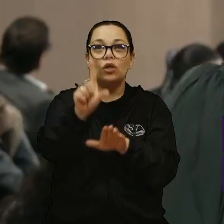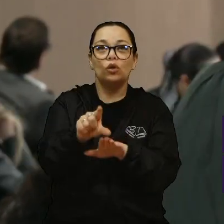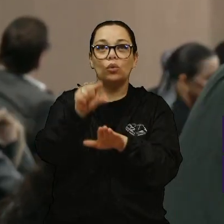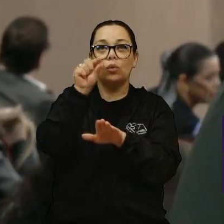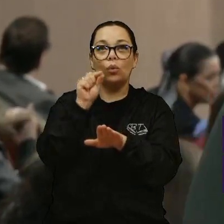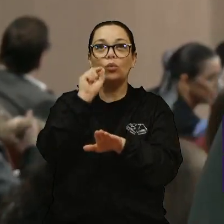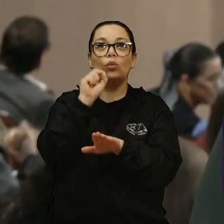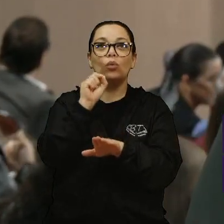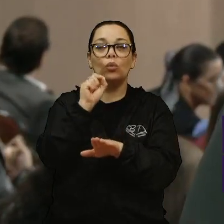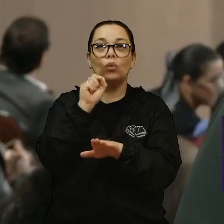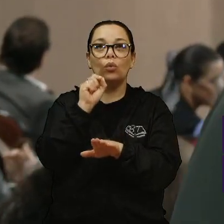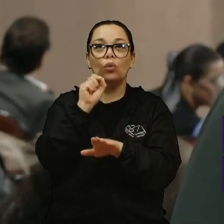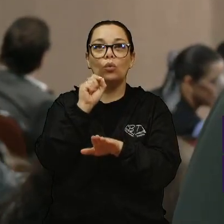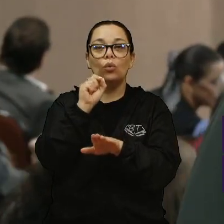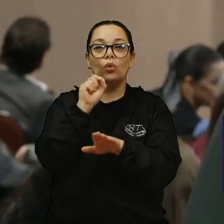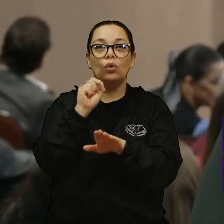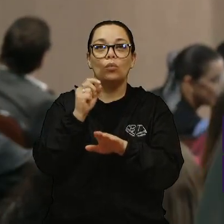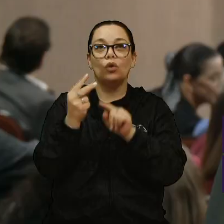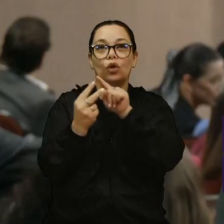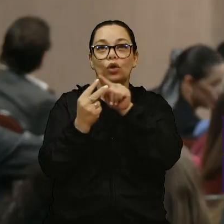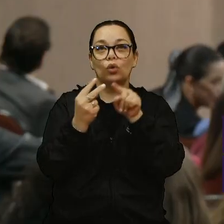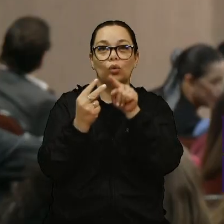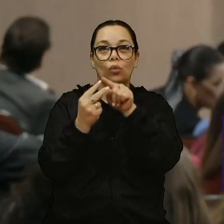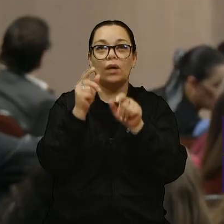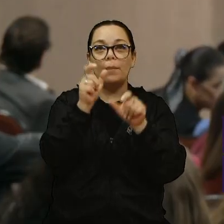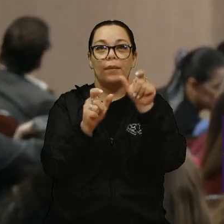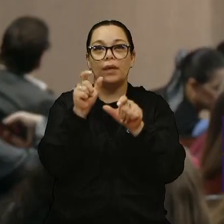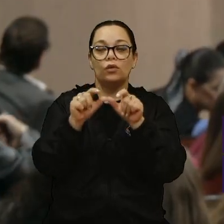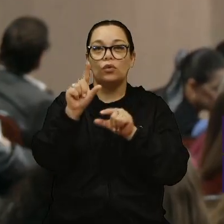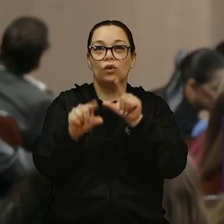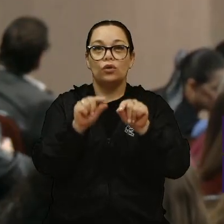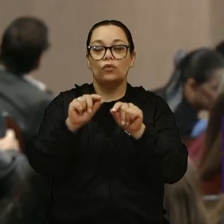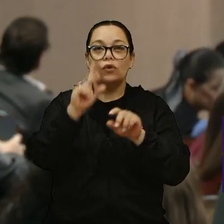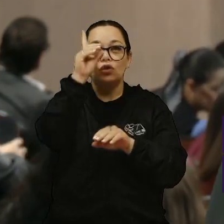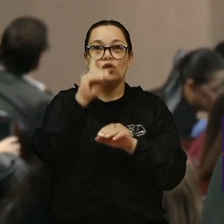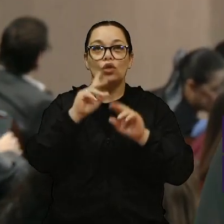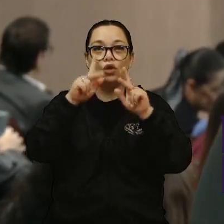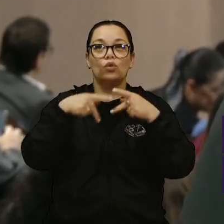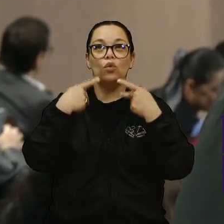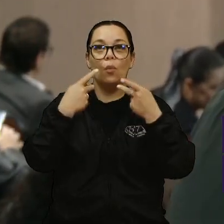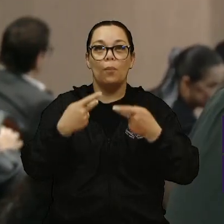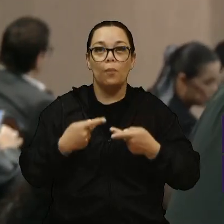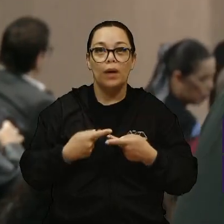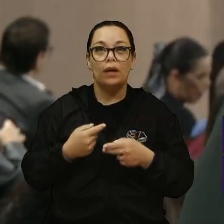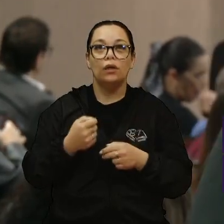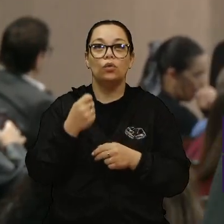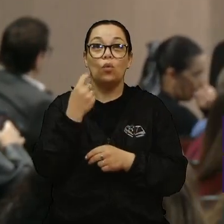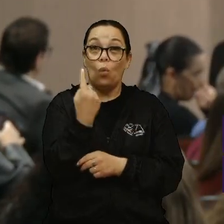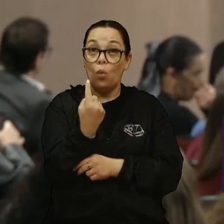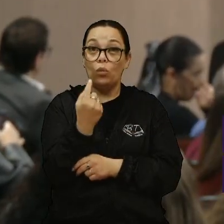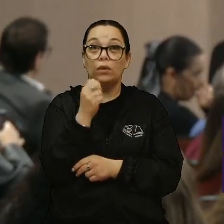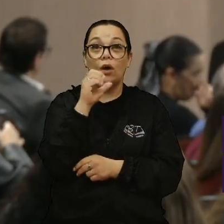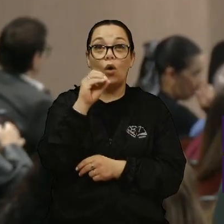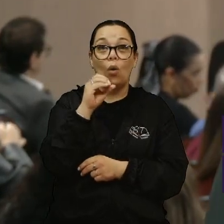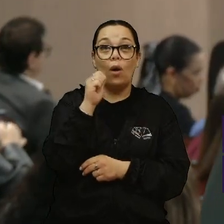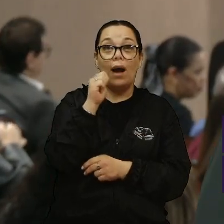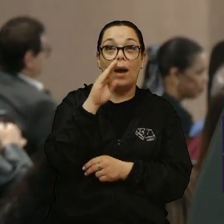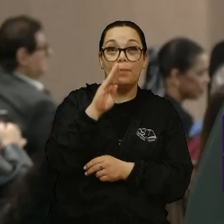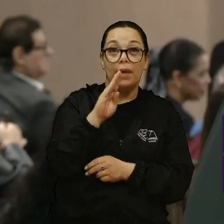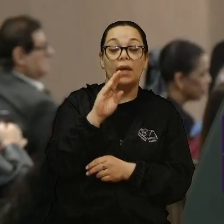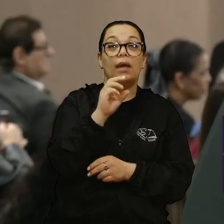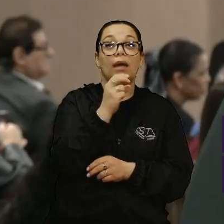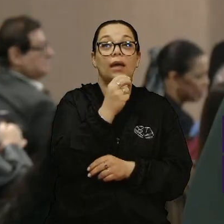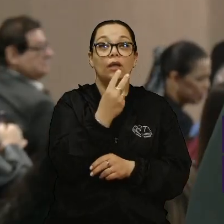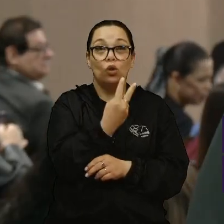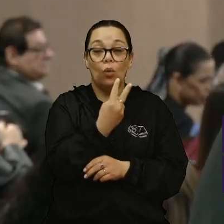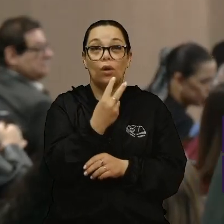aqui por unanimidade por 2 membros da Comissão de Direitos Humanos, um da OAB e 2 do Conselho Municipal de